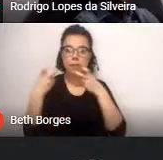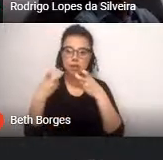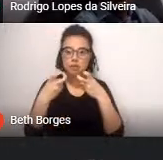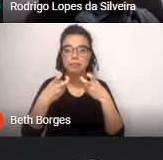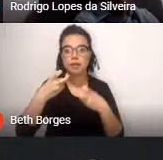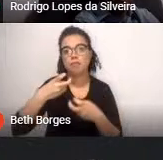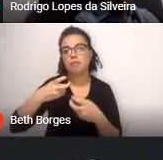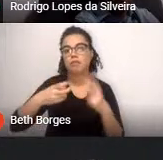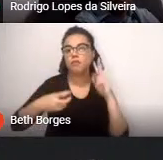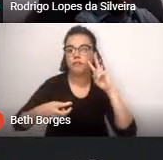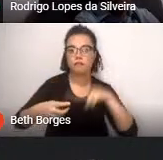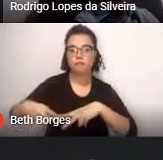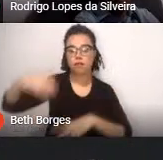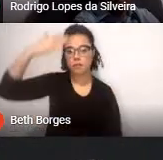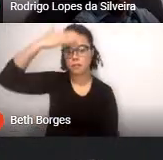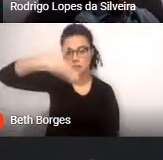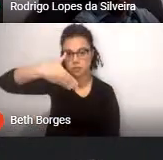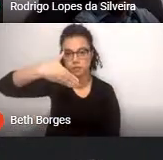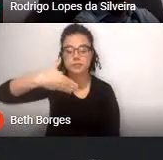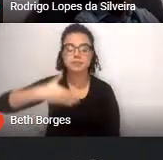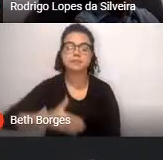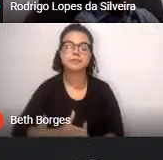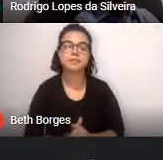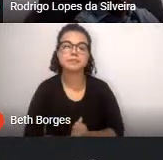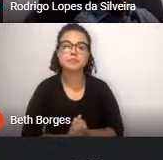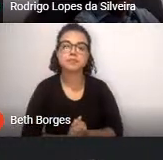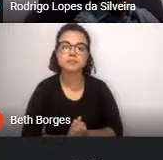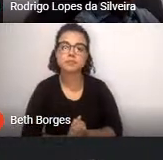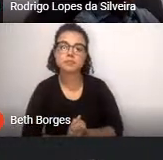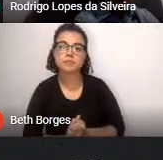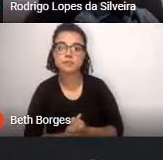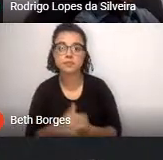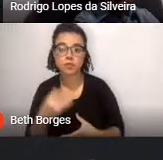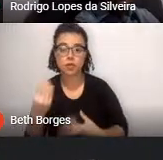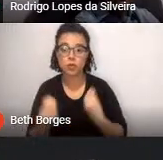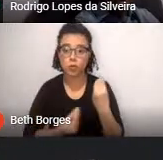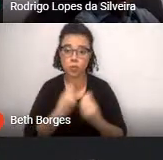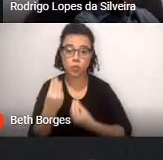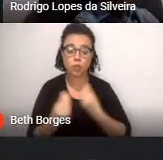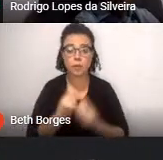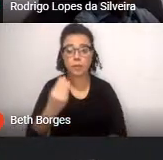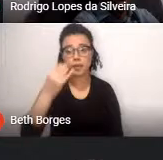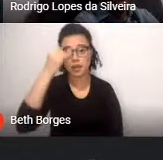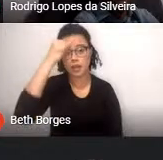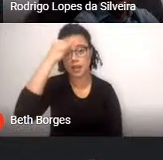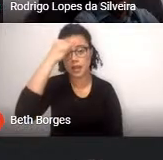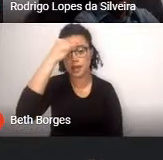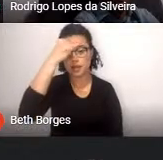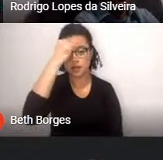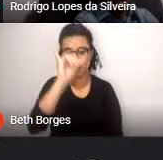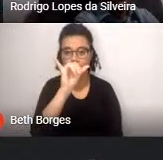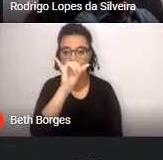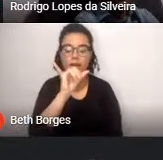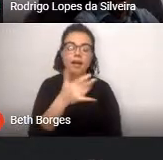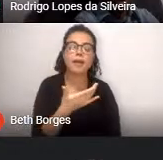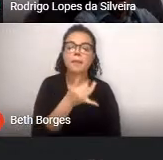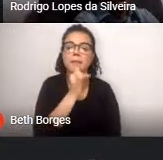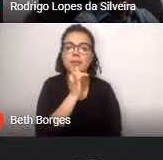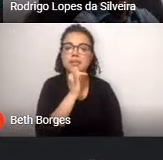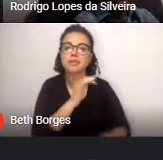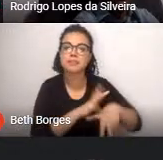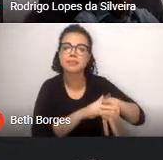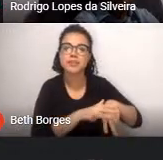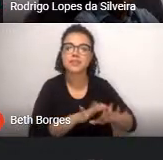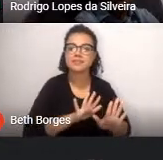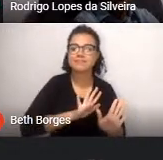Isso ajuda até, pessoal, a evitar a fuga e esquiva dos pacientes relacionados aos atendimentos,